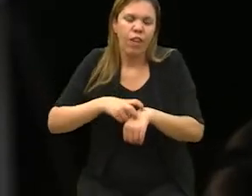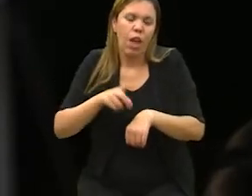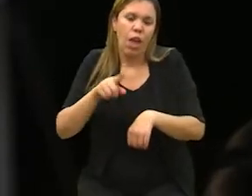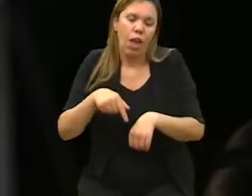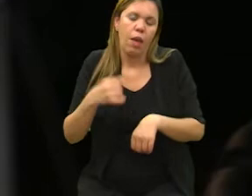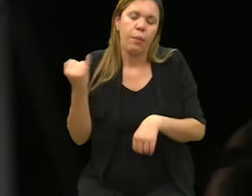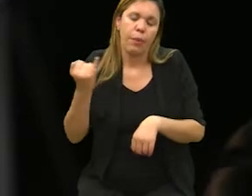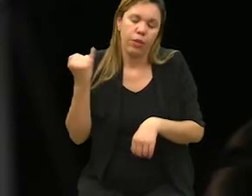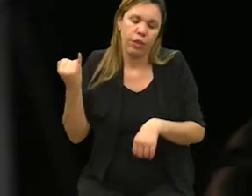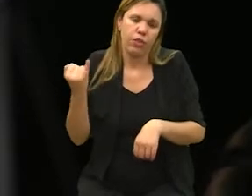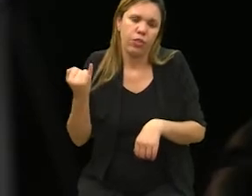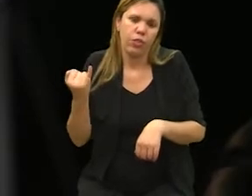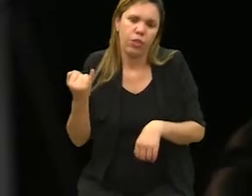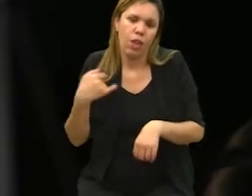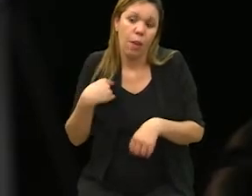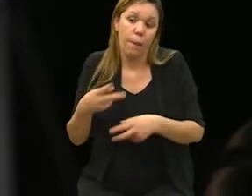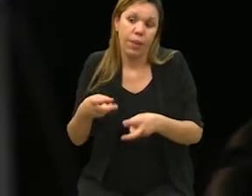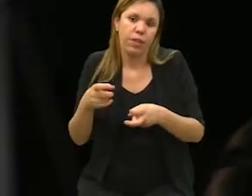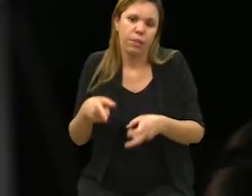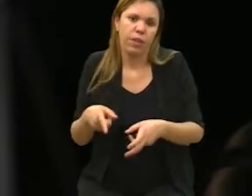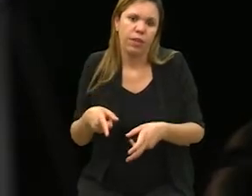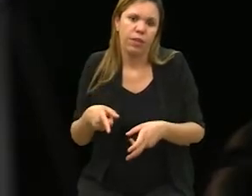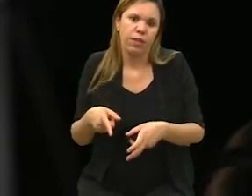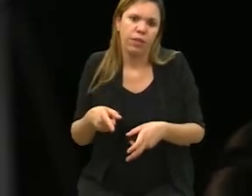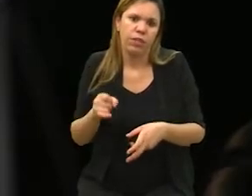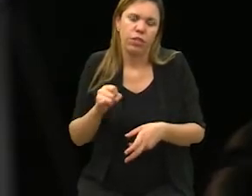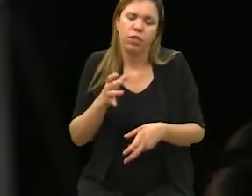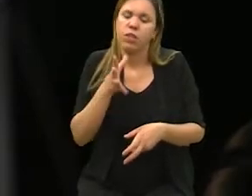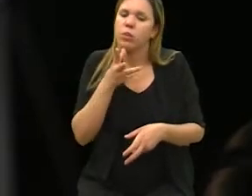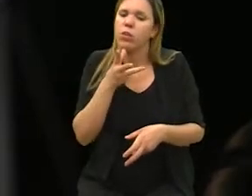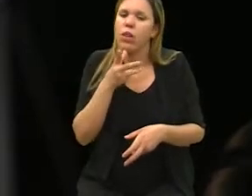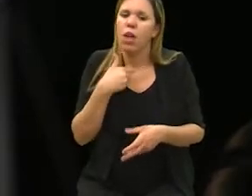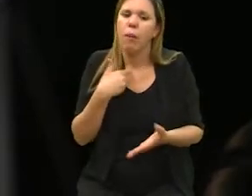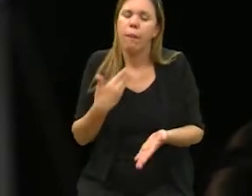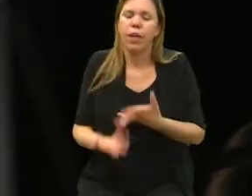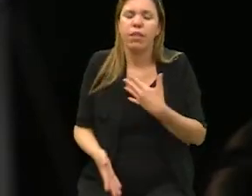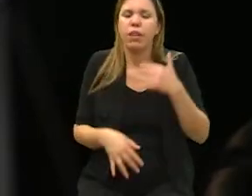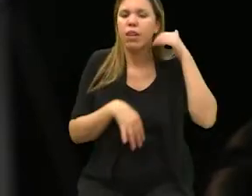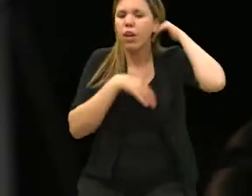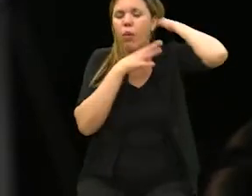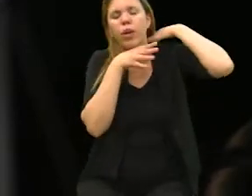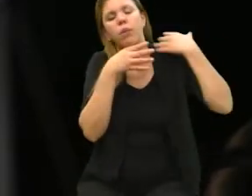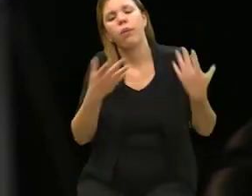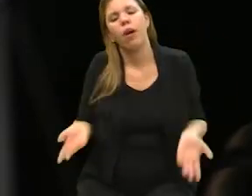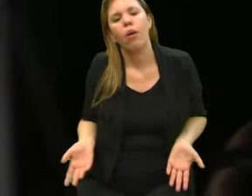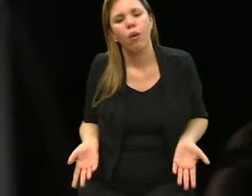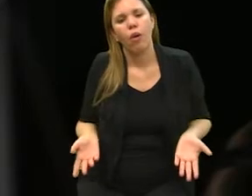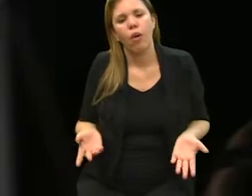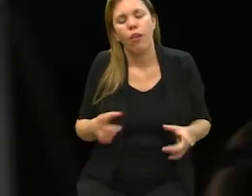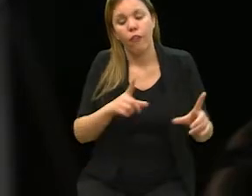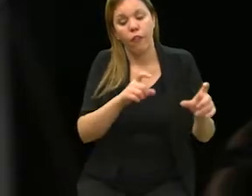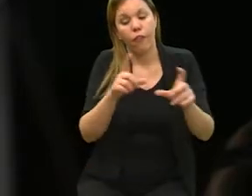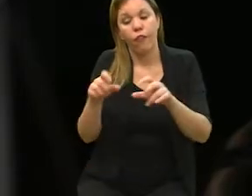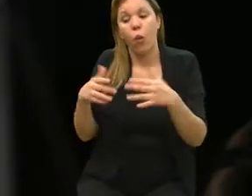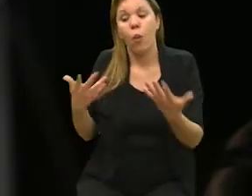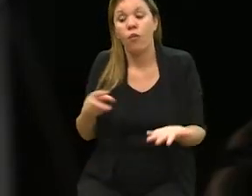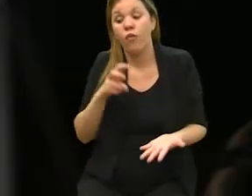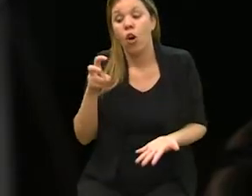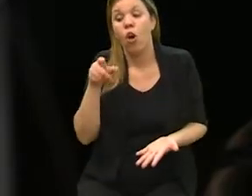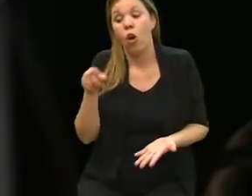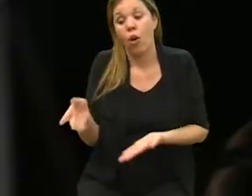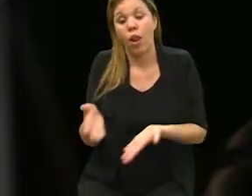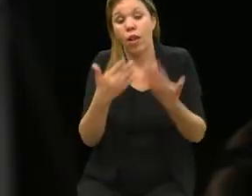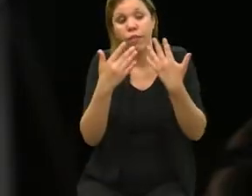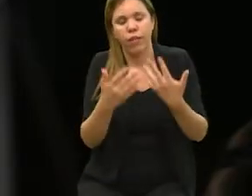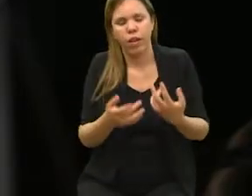cobra, é importante eu perceber isso. Se demorar, é capaz de eu perder o animal, mas se eu perceber isso, fotografar qual foi a